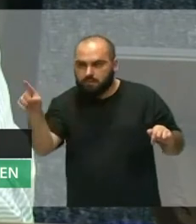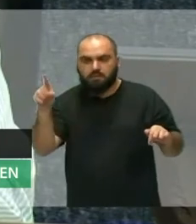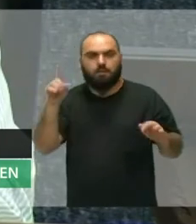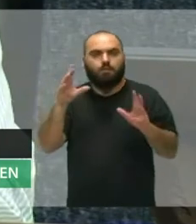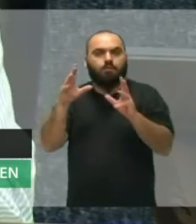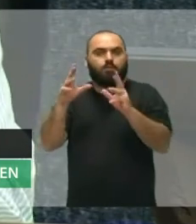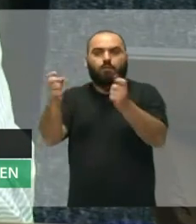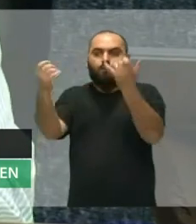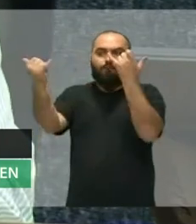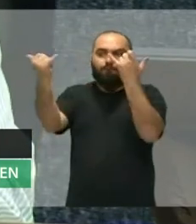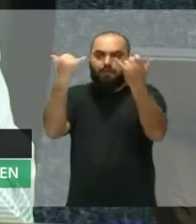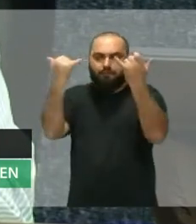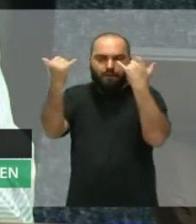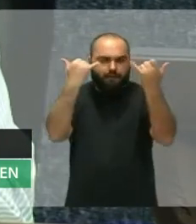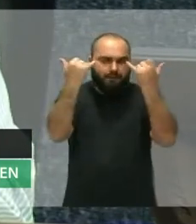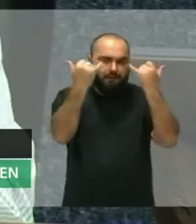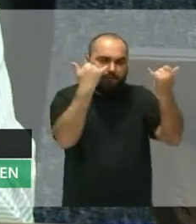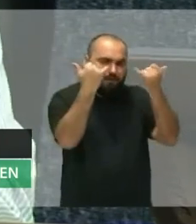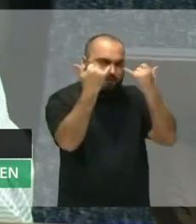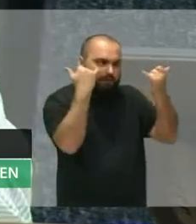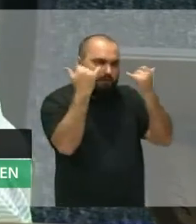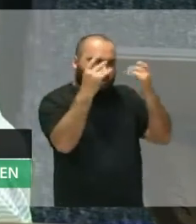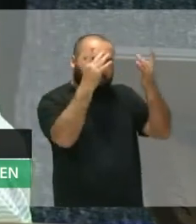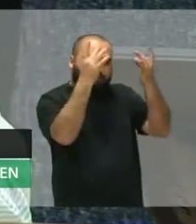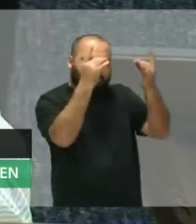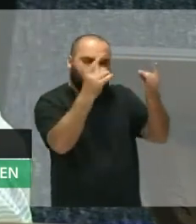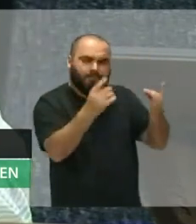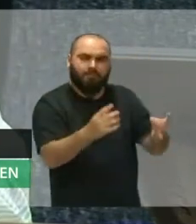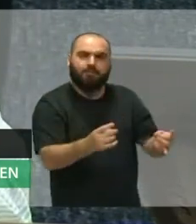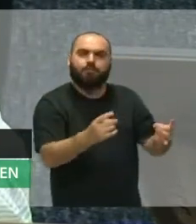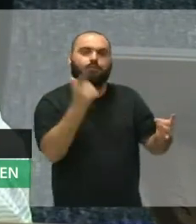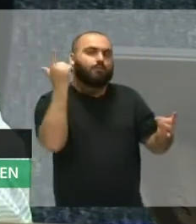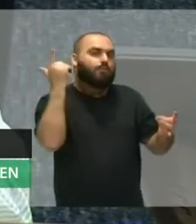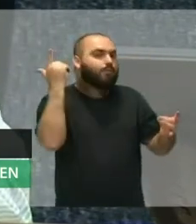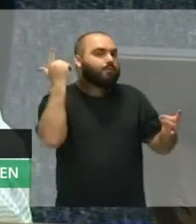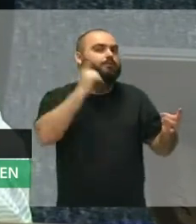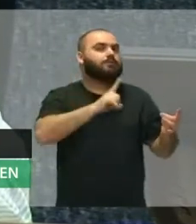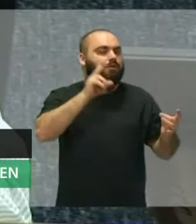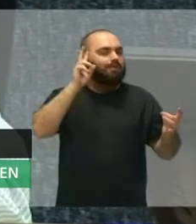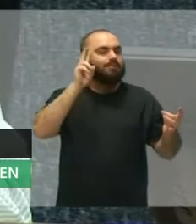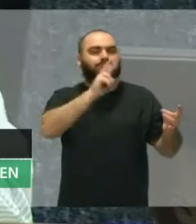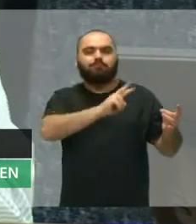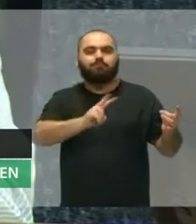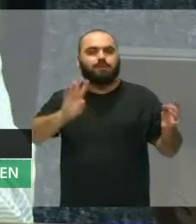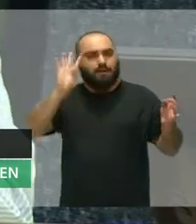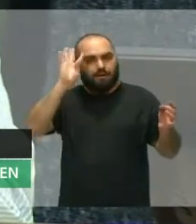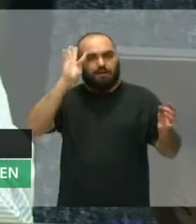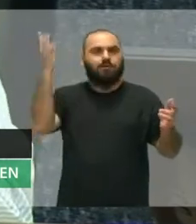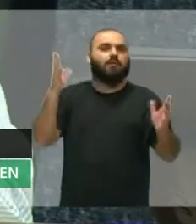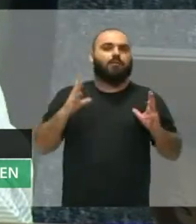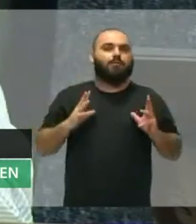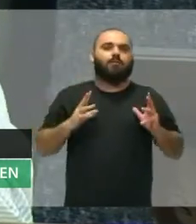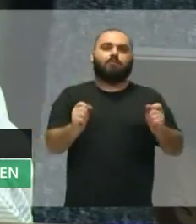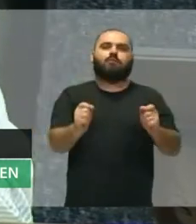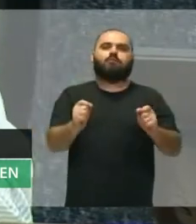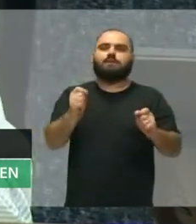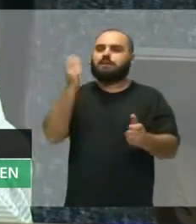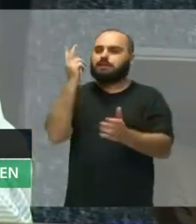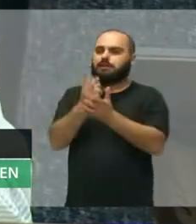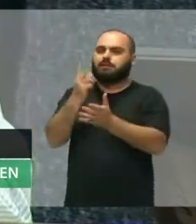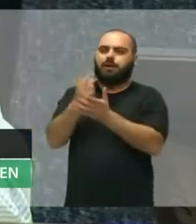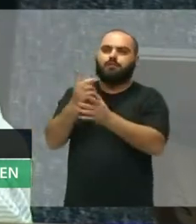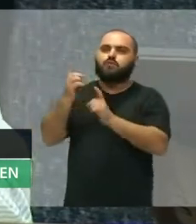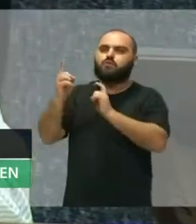nas informações e detalhes que surgem a todo momento sobre uma